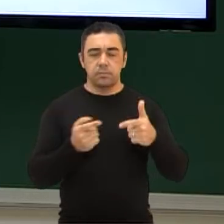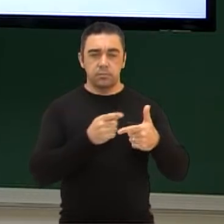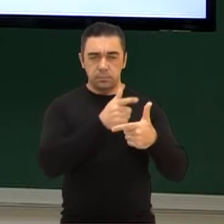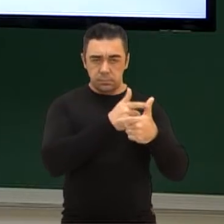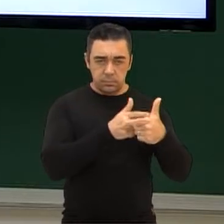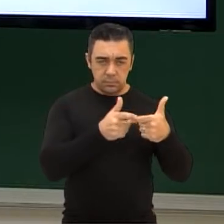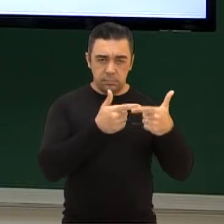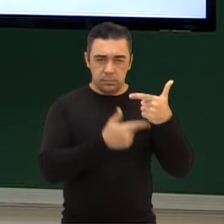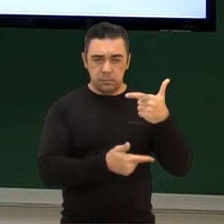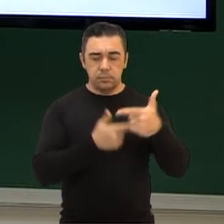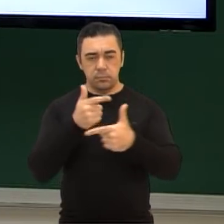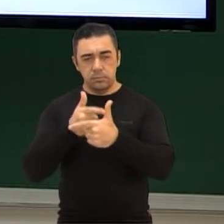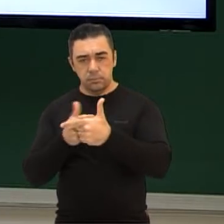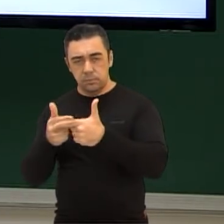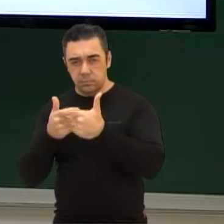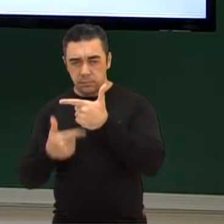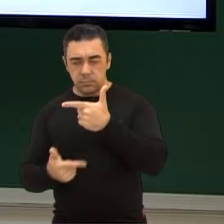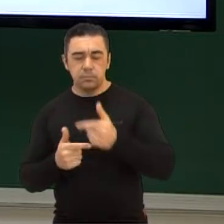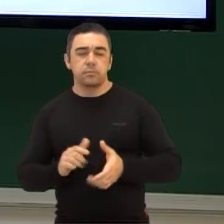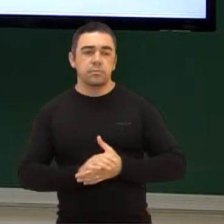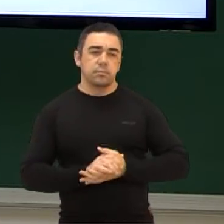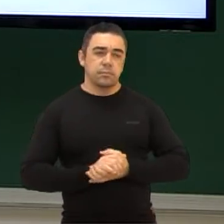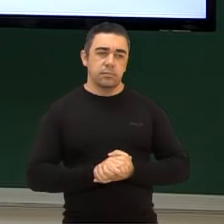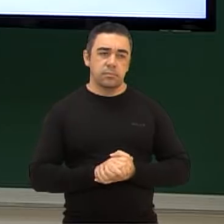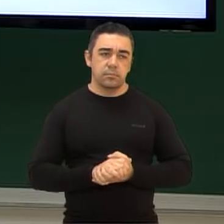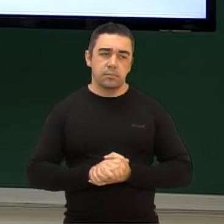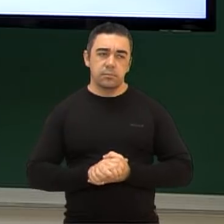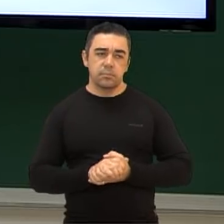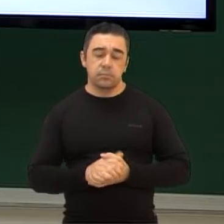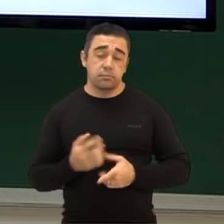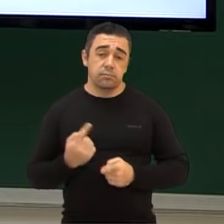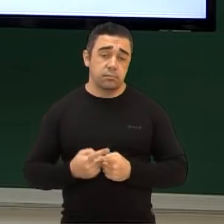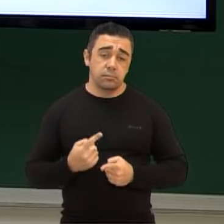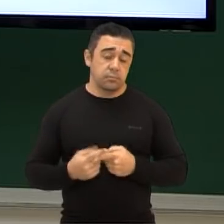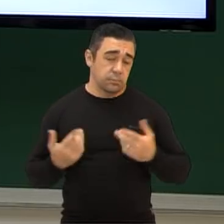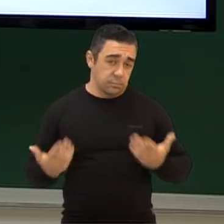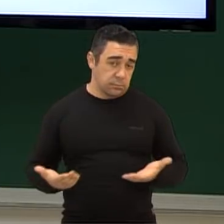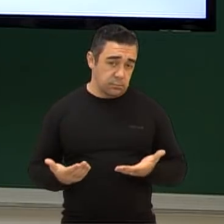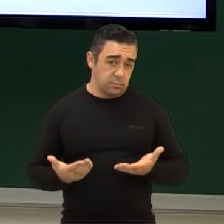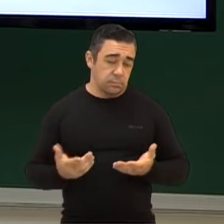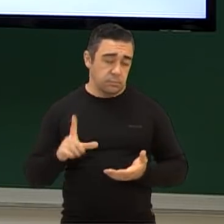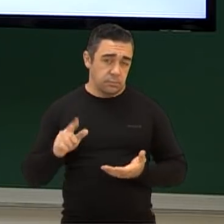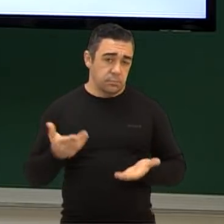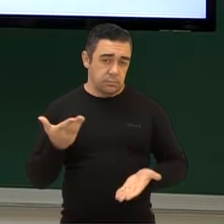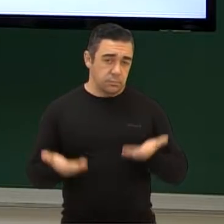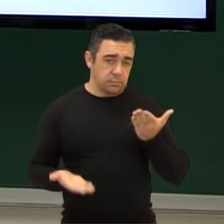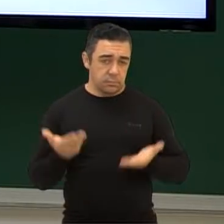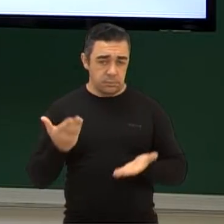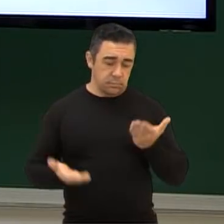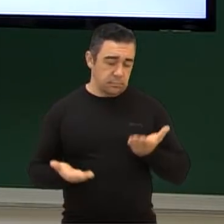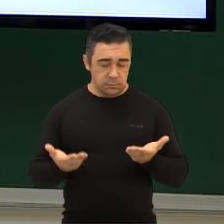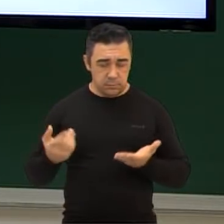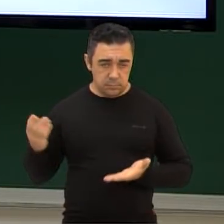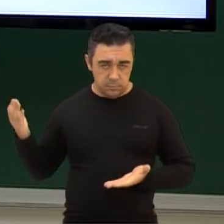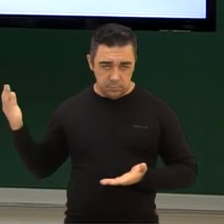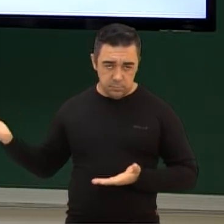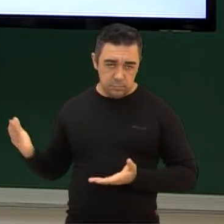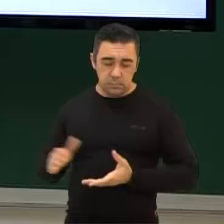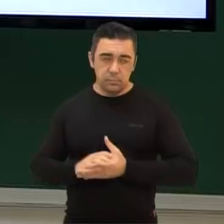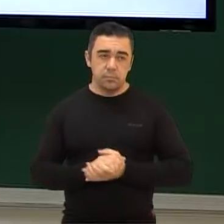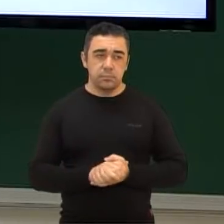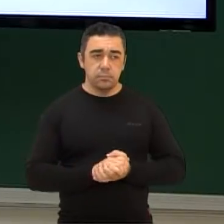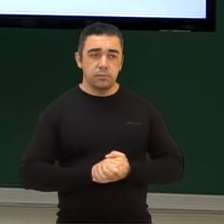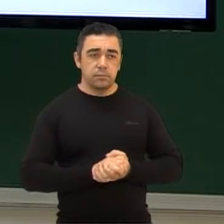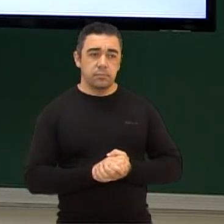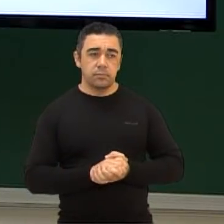princípio multiplicativo. Para que a gente faz isso? Para a gente ter equilíbrio dos dois lados, equilíbrio na